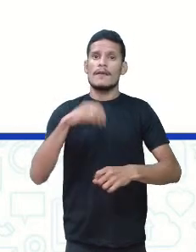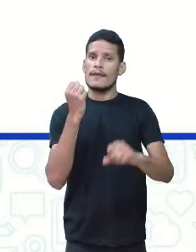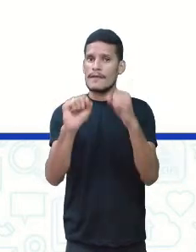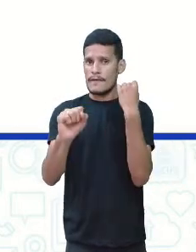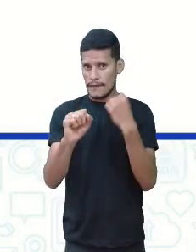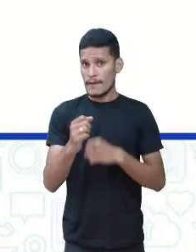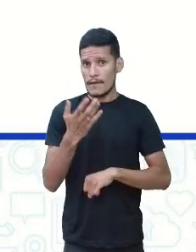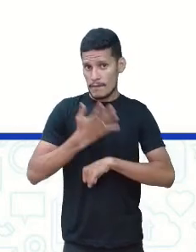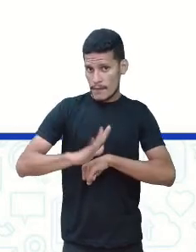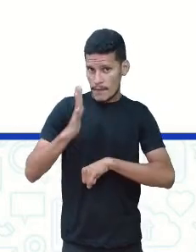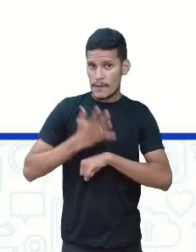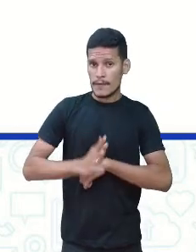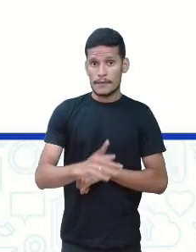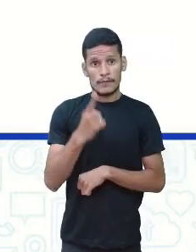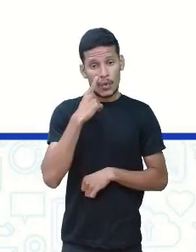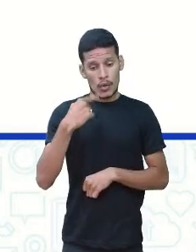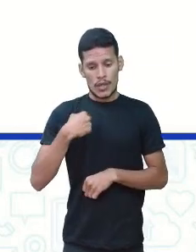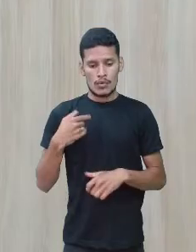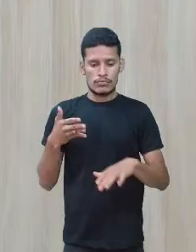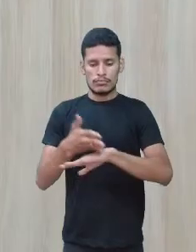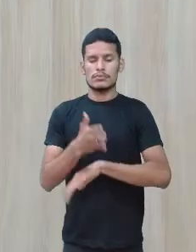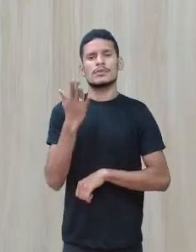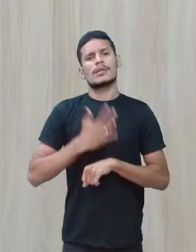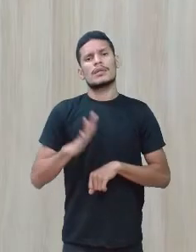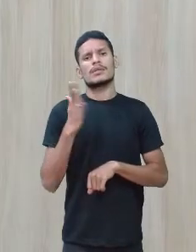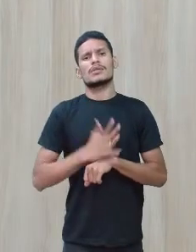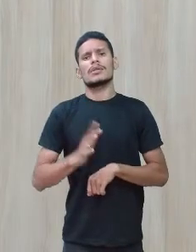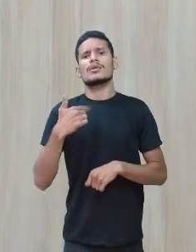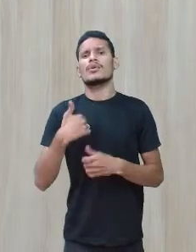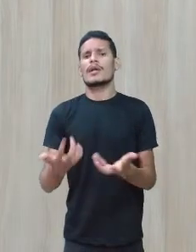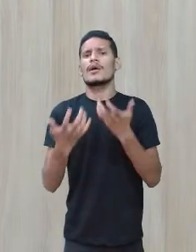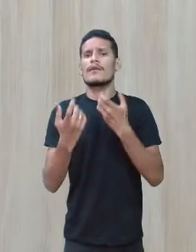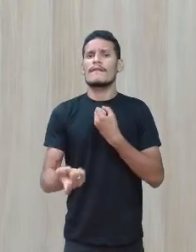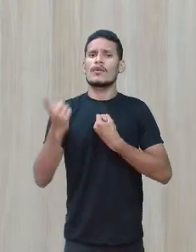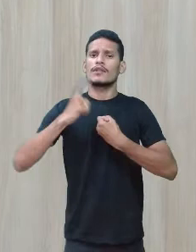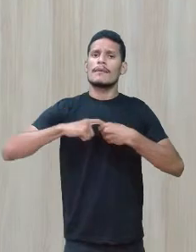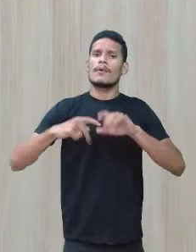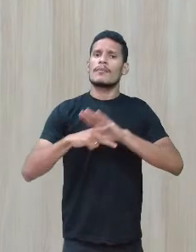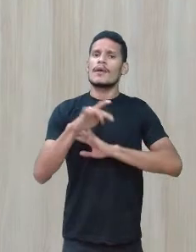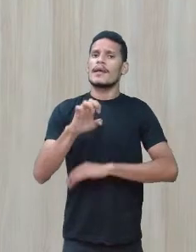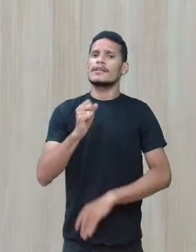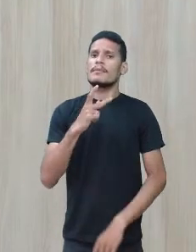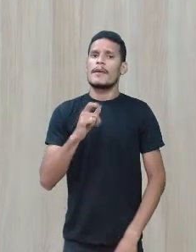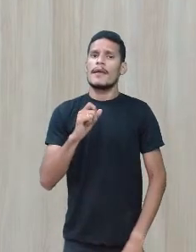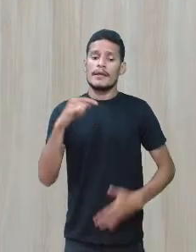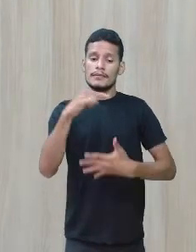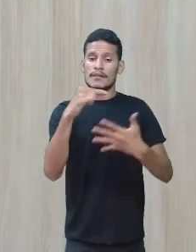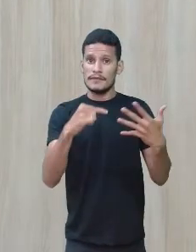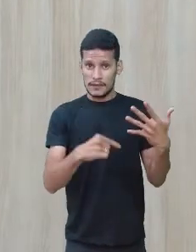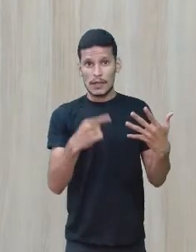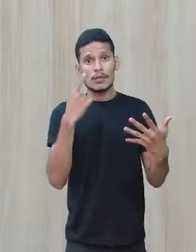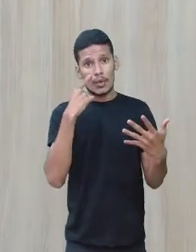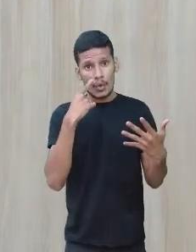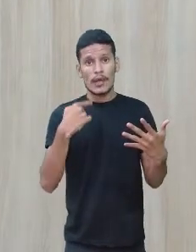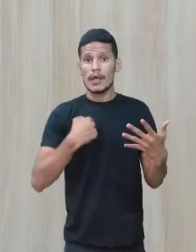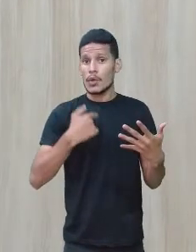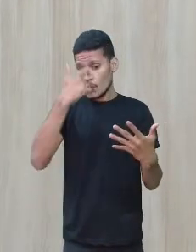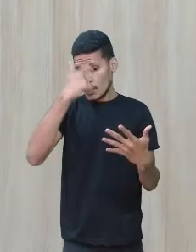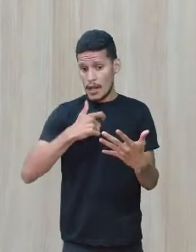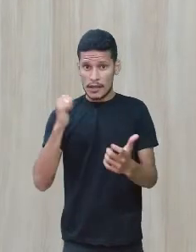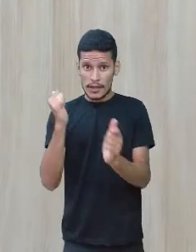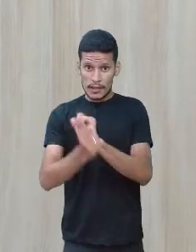exemplo, eu tô lá treinando e aí eu vou voltar para o princípio da especificidade. Por exemplo, eu sou um